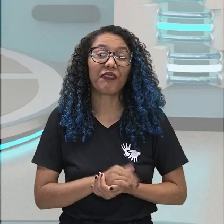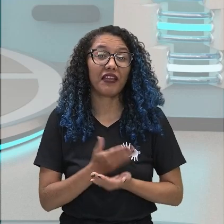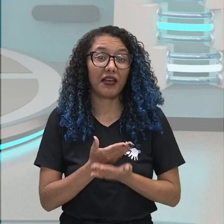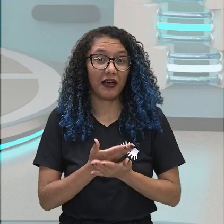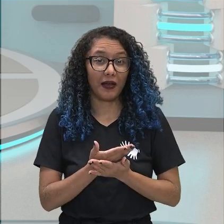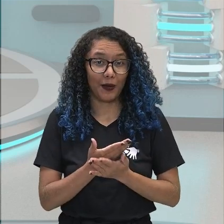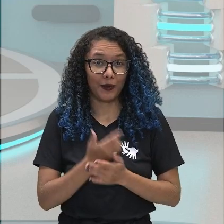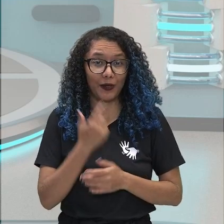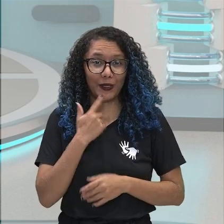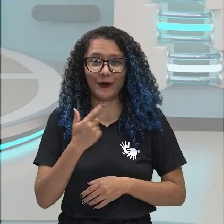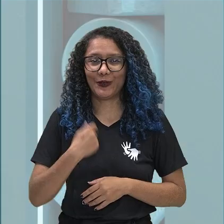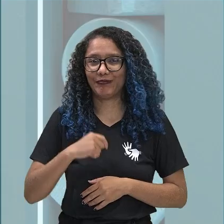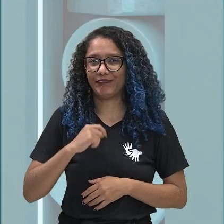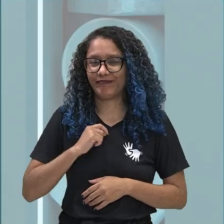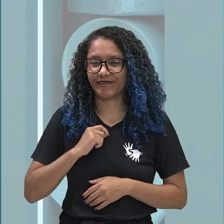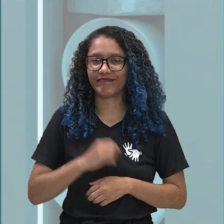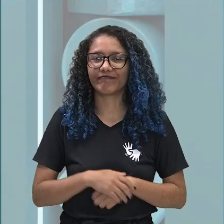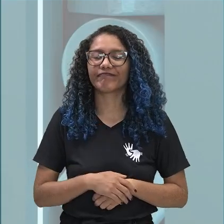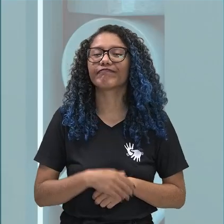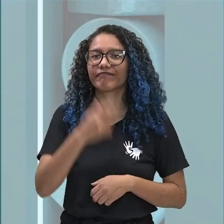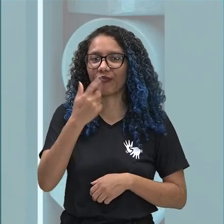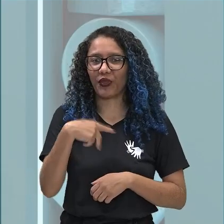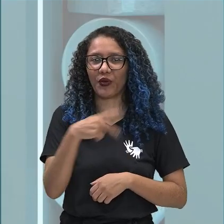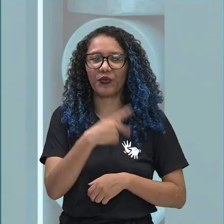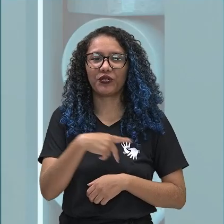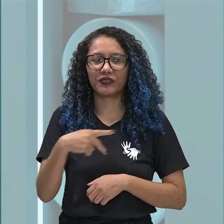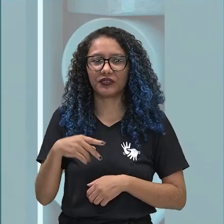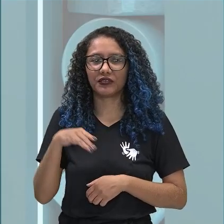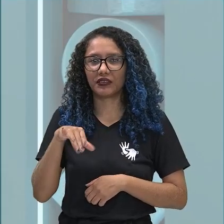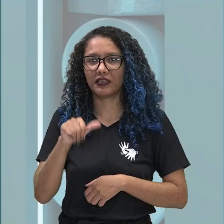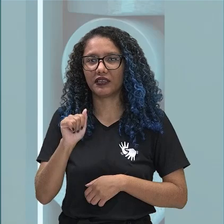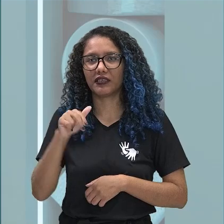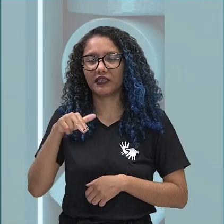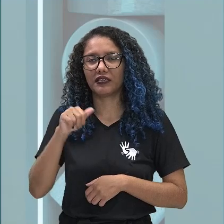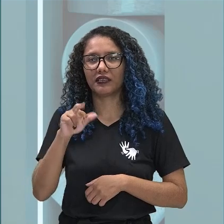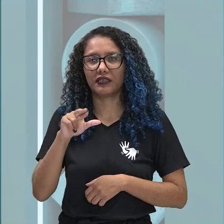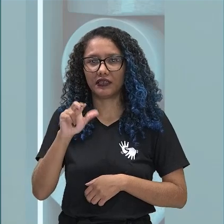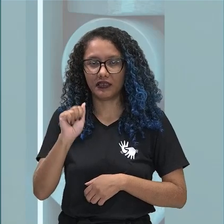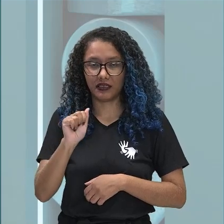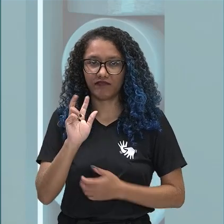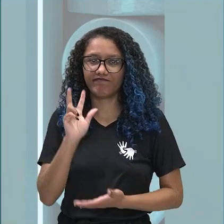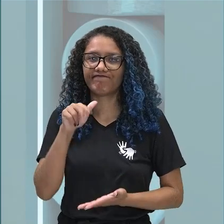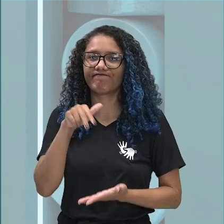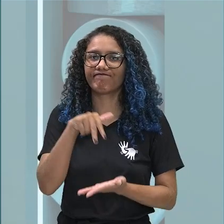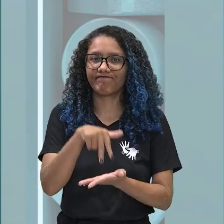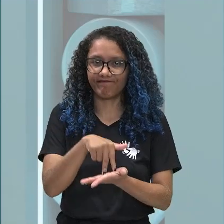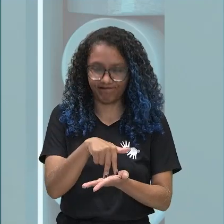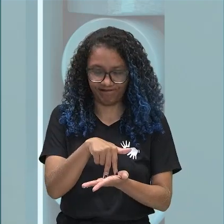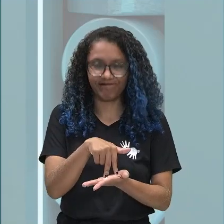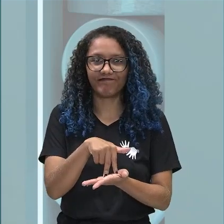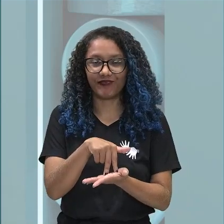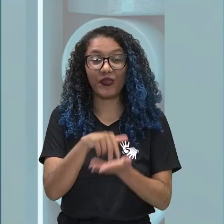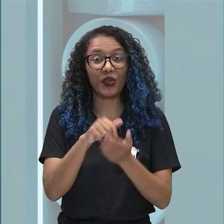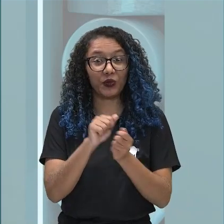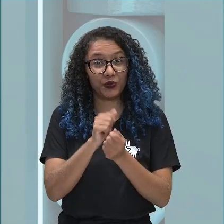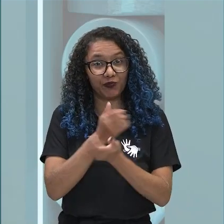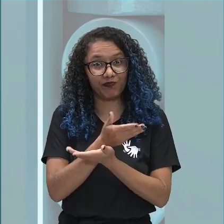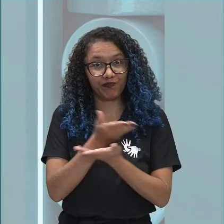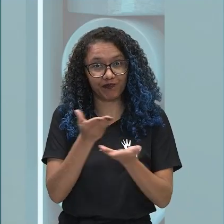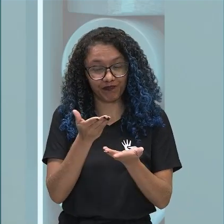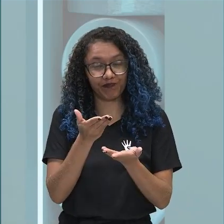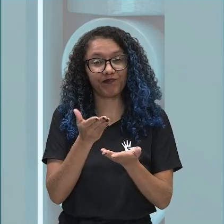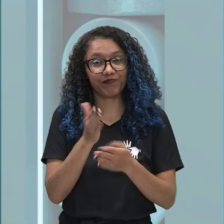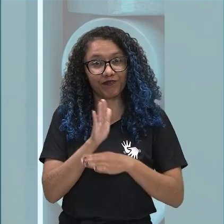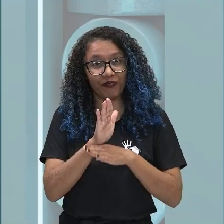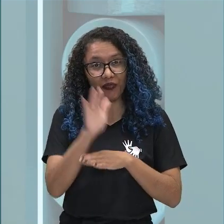de lengua española. Yo soy la maestra Ianara Camurça y estaré aquí con vosotros os ayudando a aprender